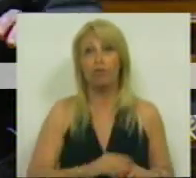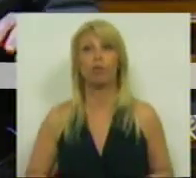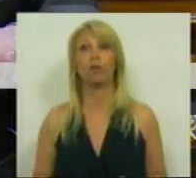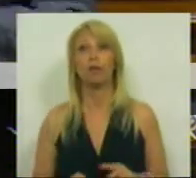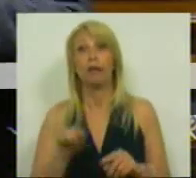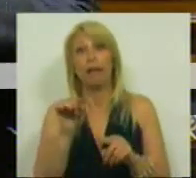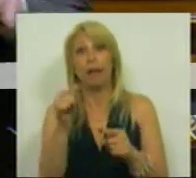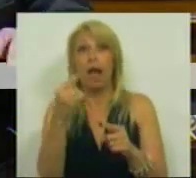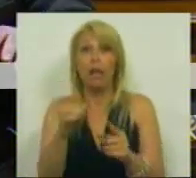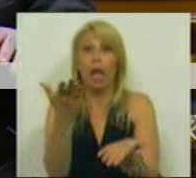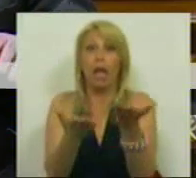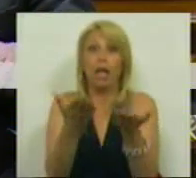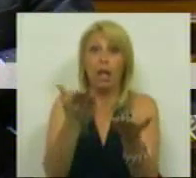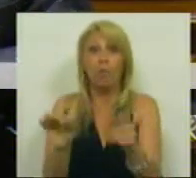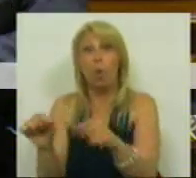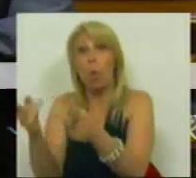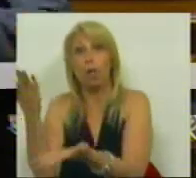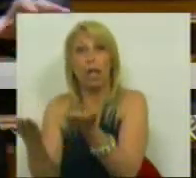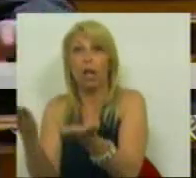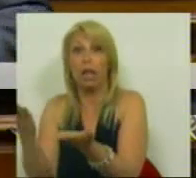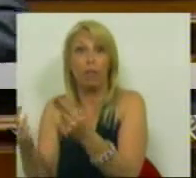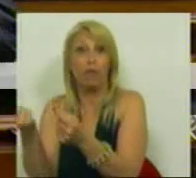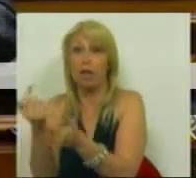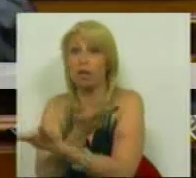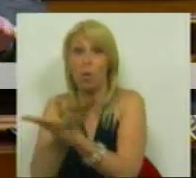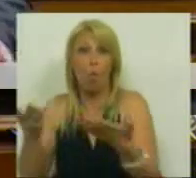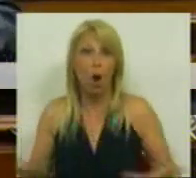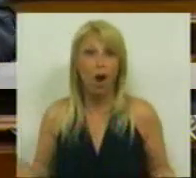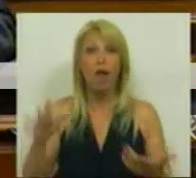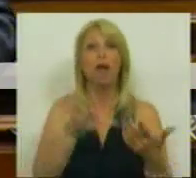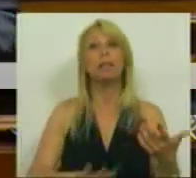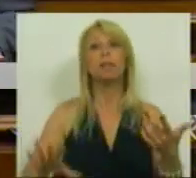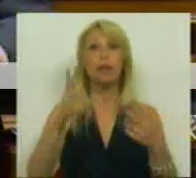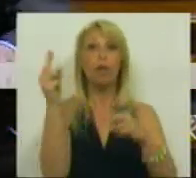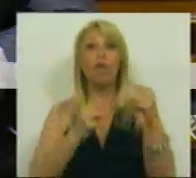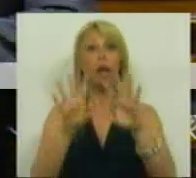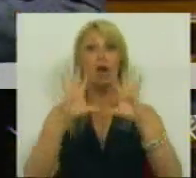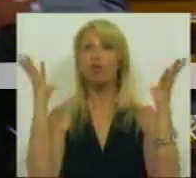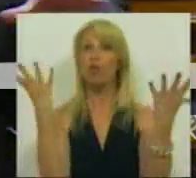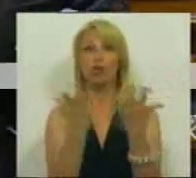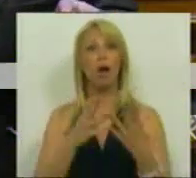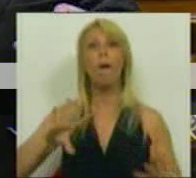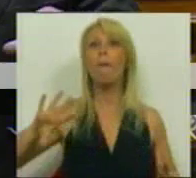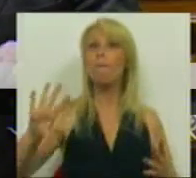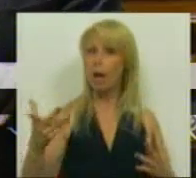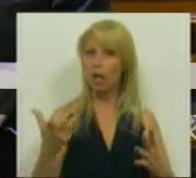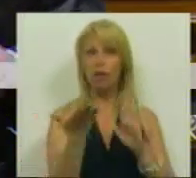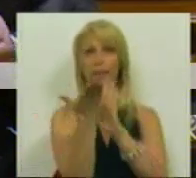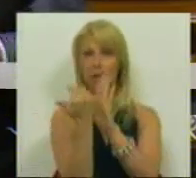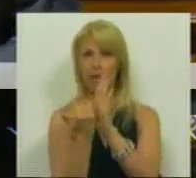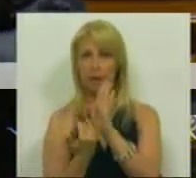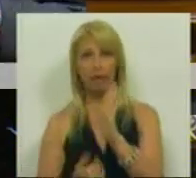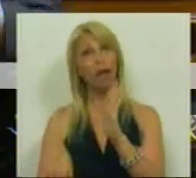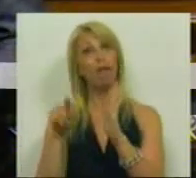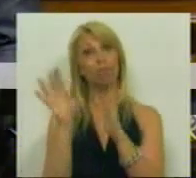que têm equilíbrio, daquelas que não têm equilíbrio financeiro, da situação financeira geral do país, descontando todos esses fatores